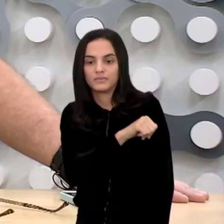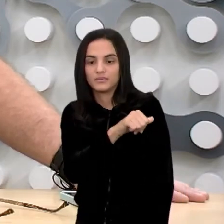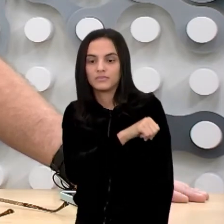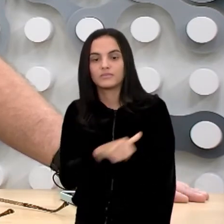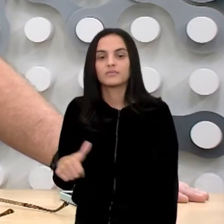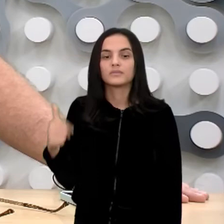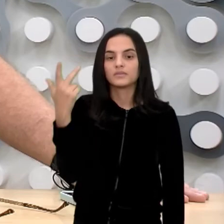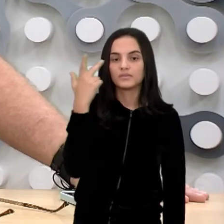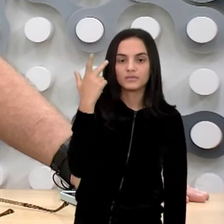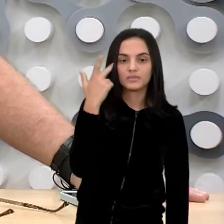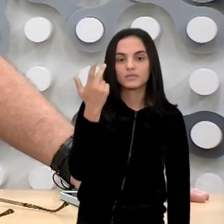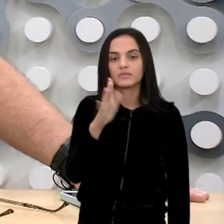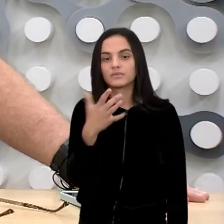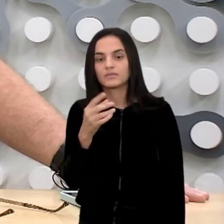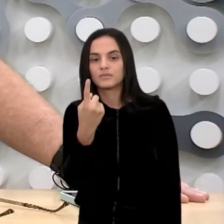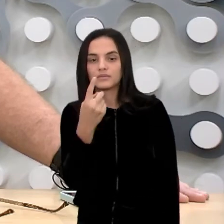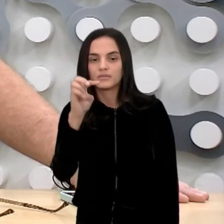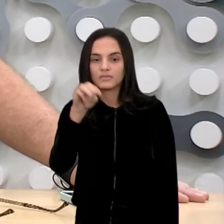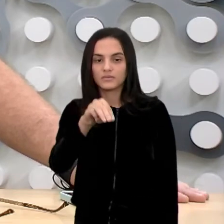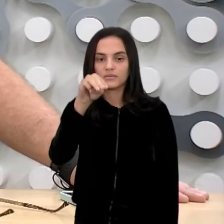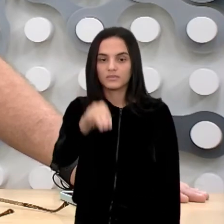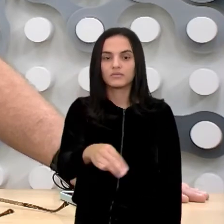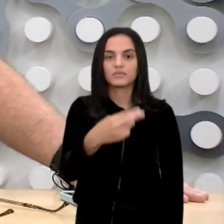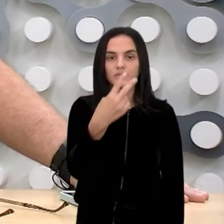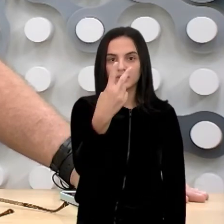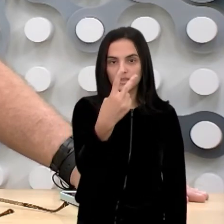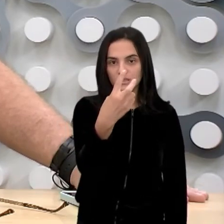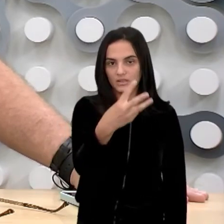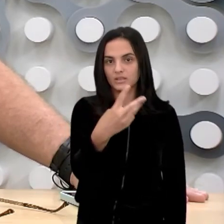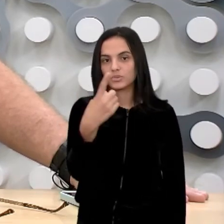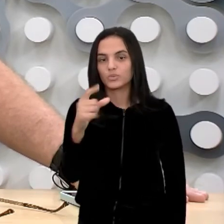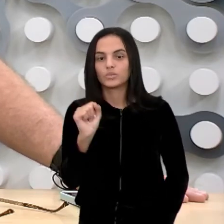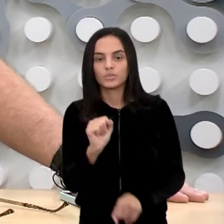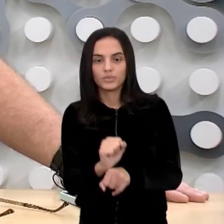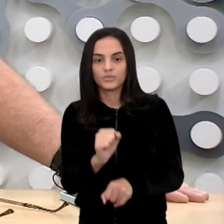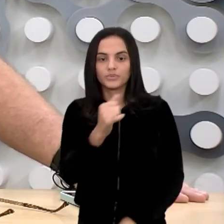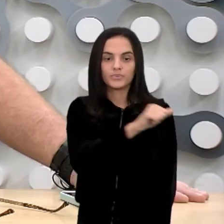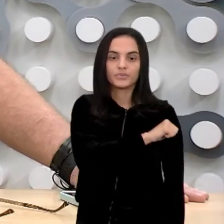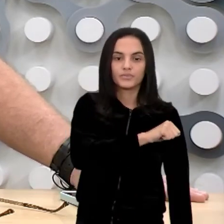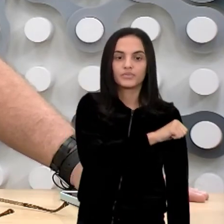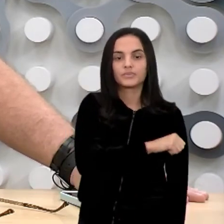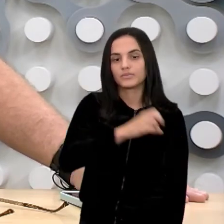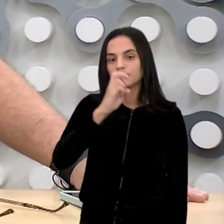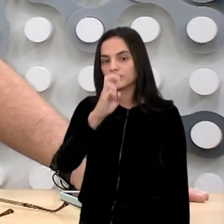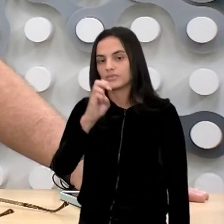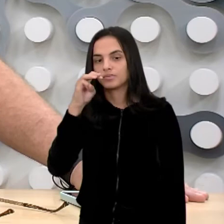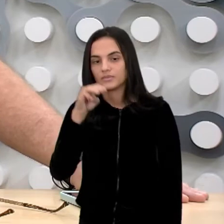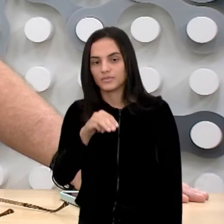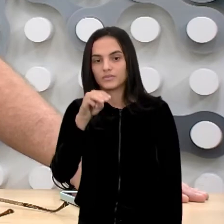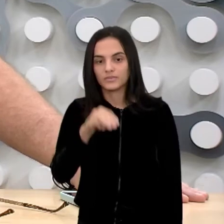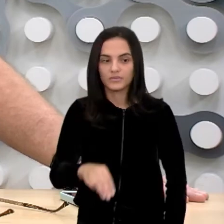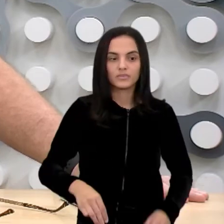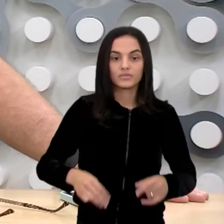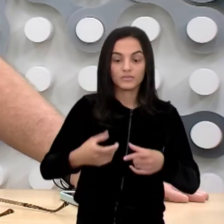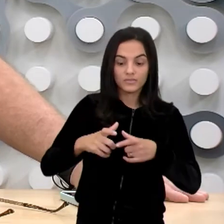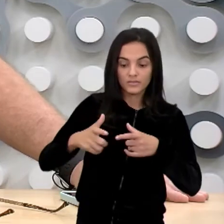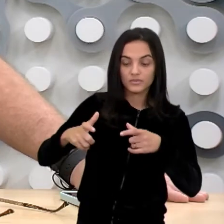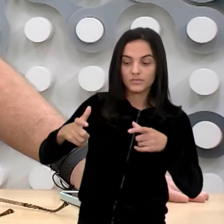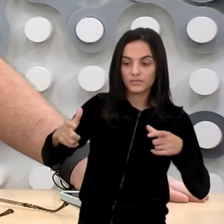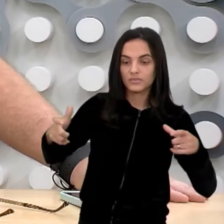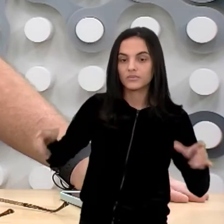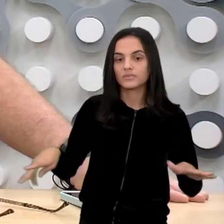né? São Paulo que está em torno aí de 1 minuto e 31 segundos, Rio de Janeiro que está 5 minutos, que aumenta a cada 5 minutos,